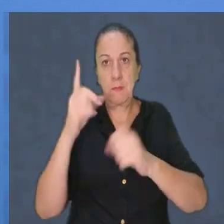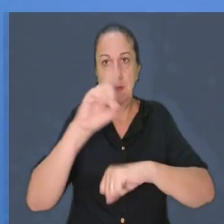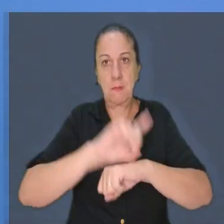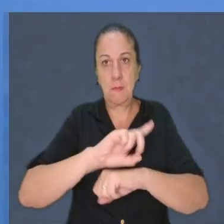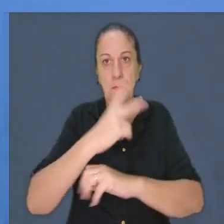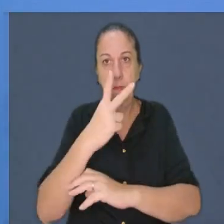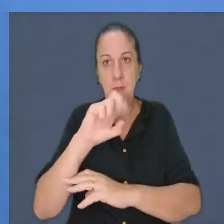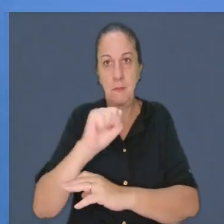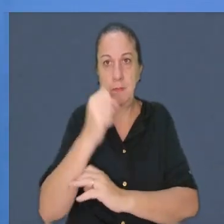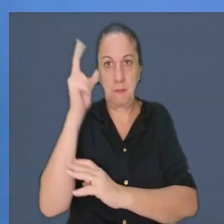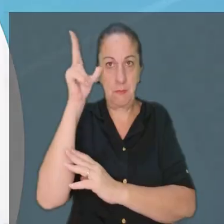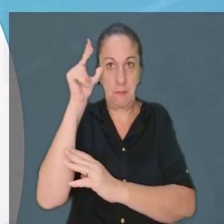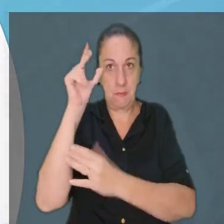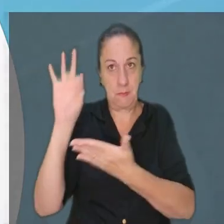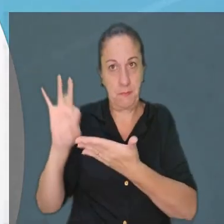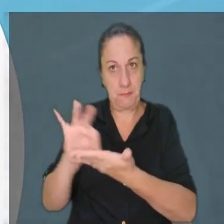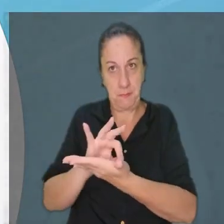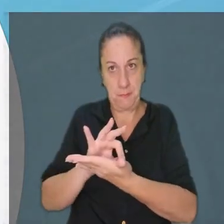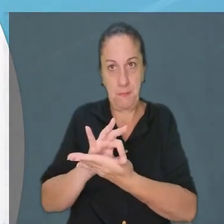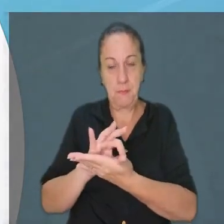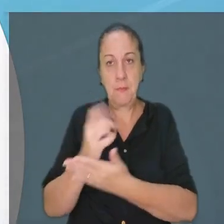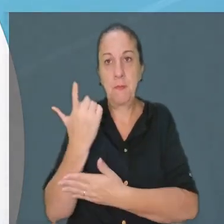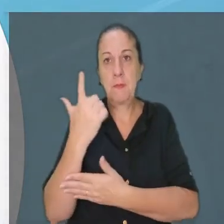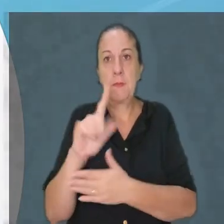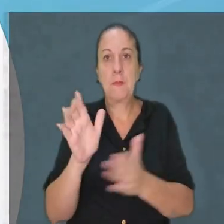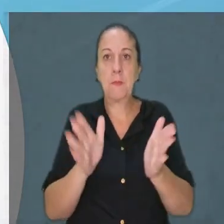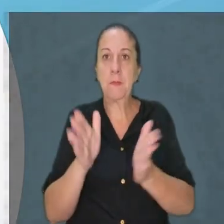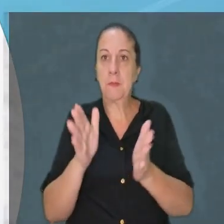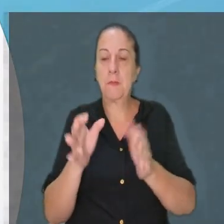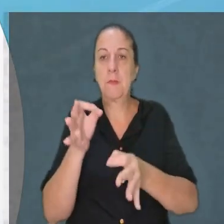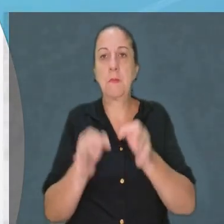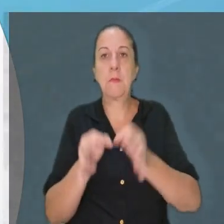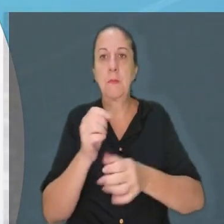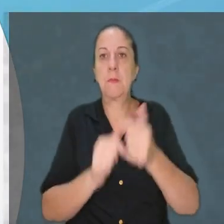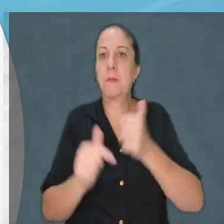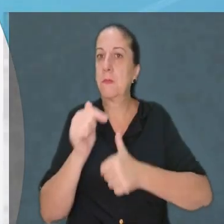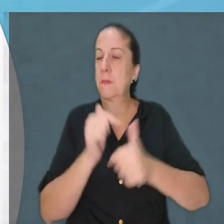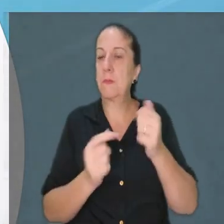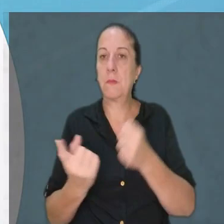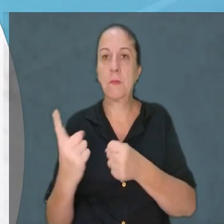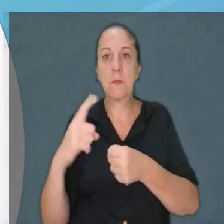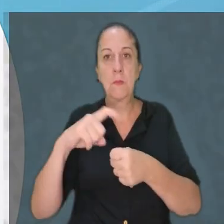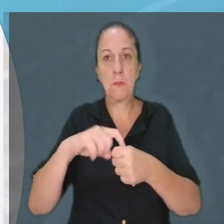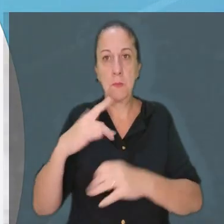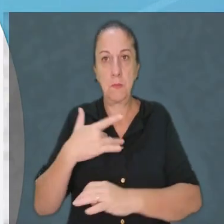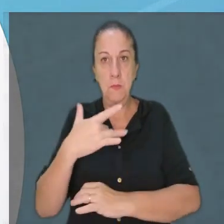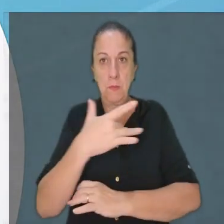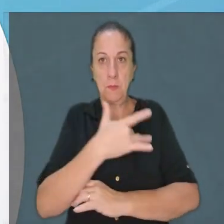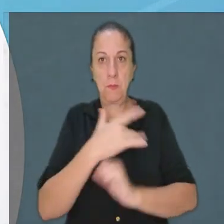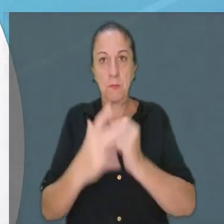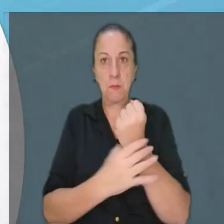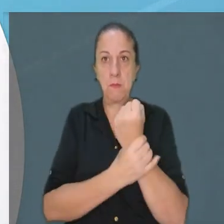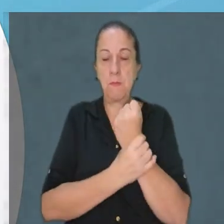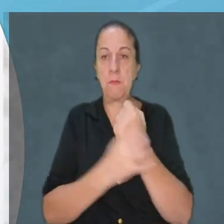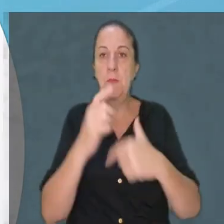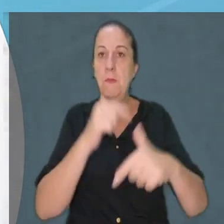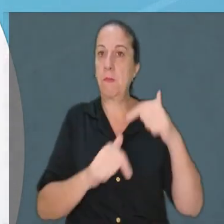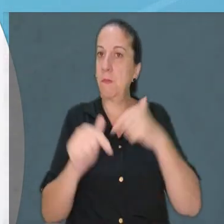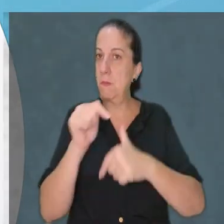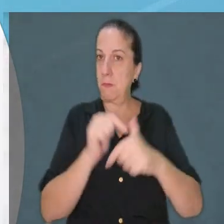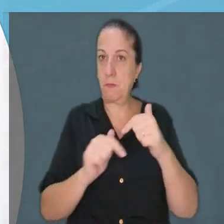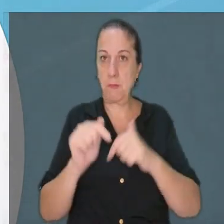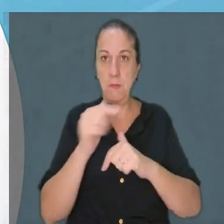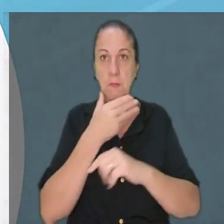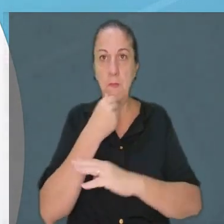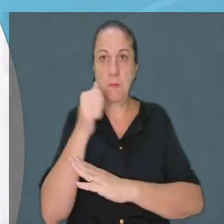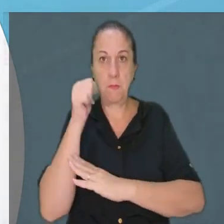dia 28 de abril. E no próximo bloco, Justiça do Trabalho promove ação voltada à saúde e segurança de trabalhadoras